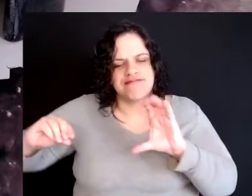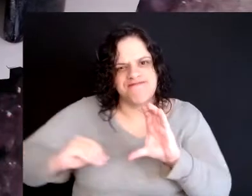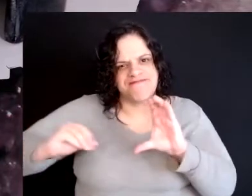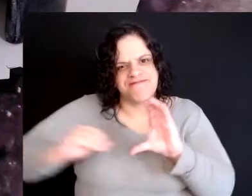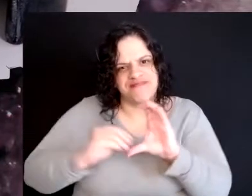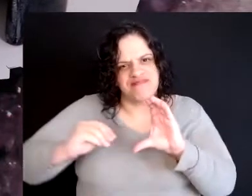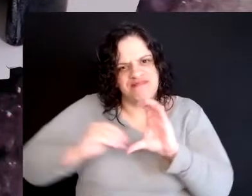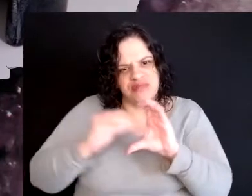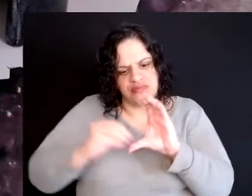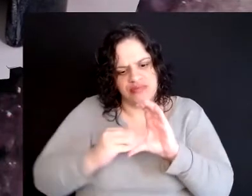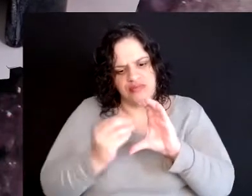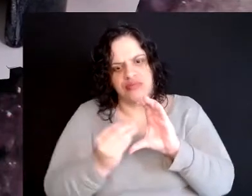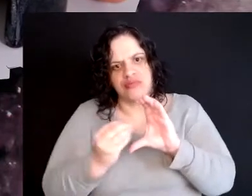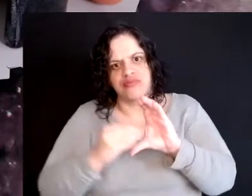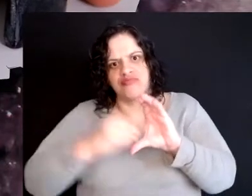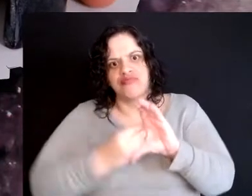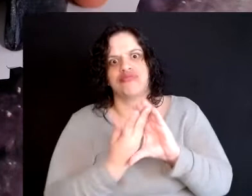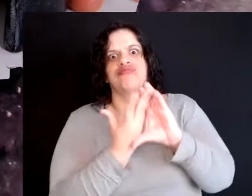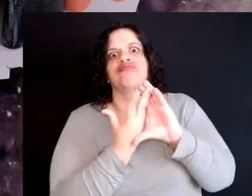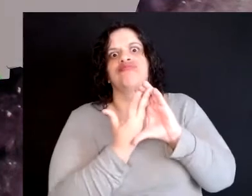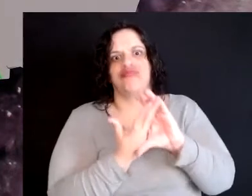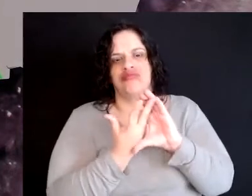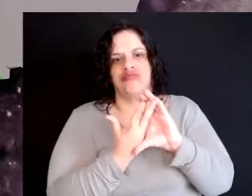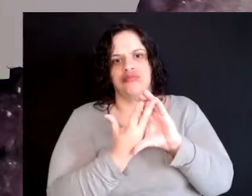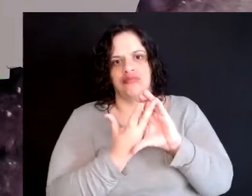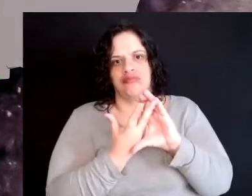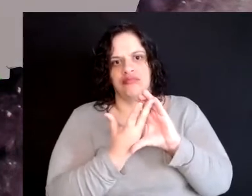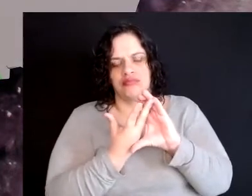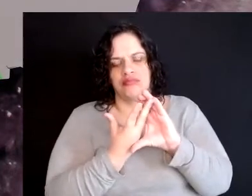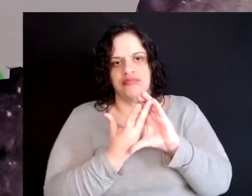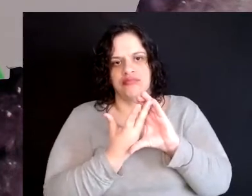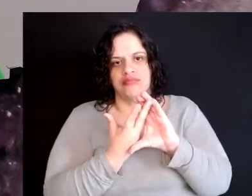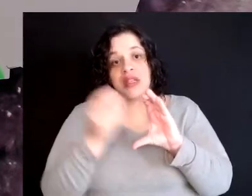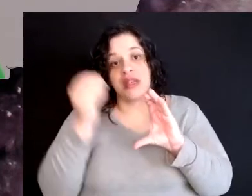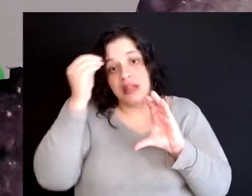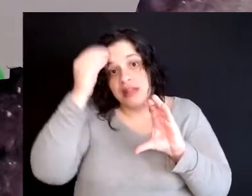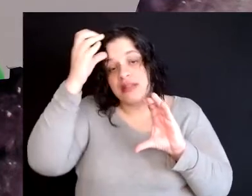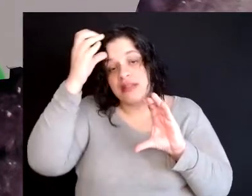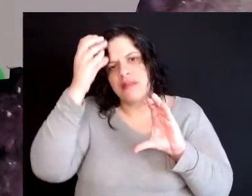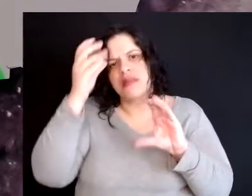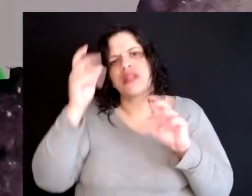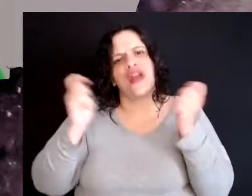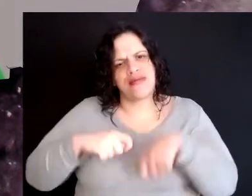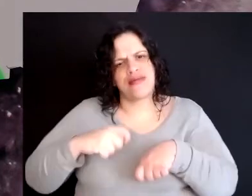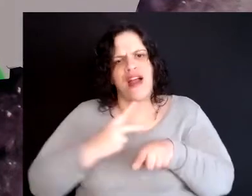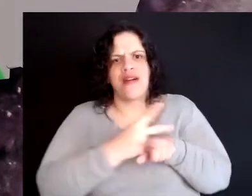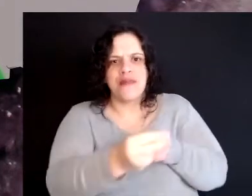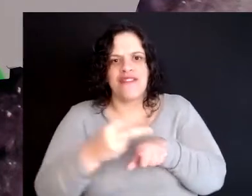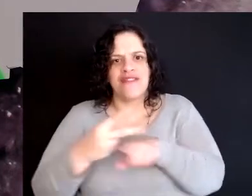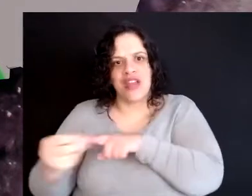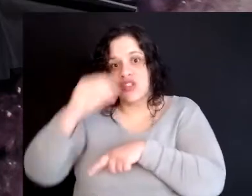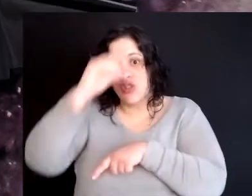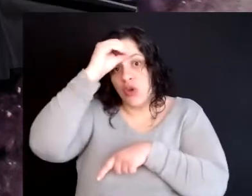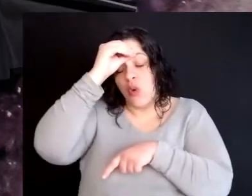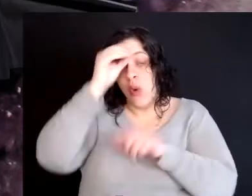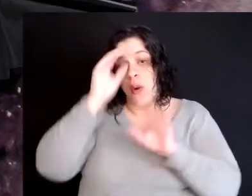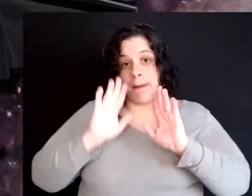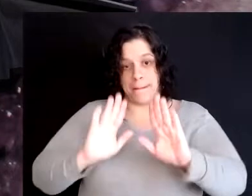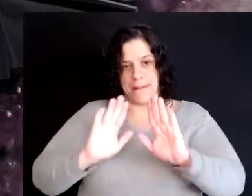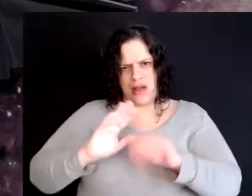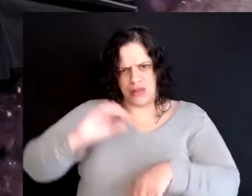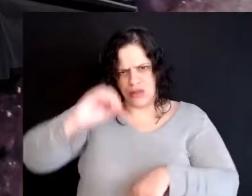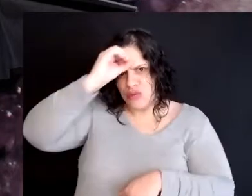poder enfrentar a ignorância. A sabedoria sempre pode vencer a ignorância,